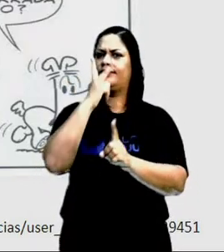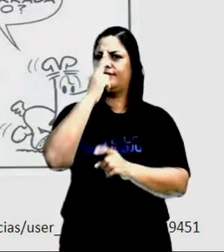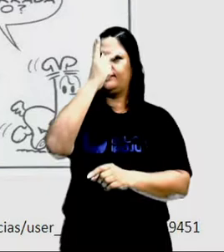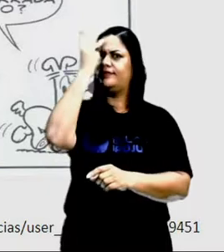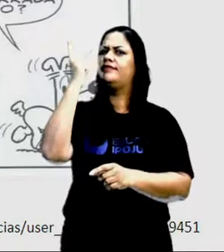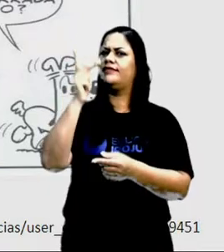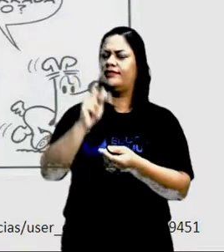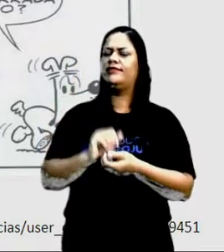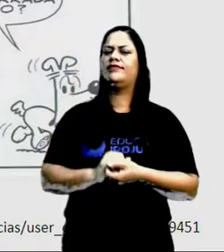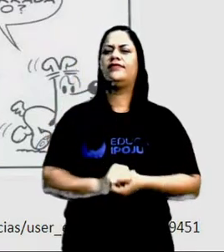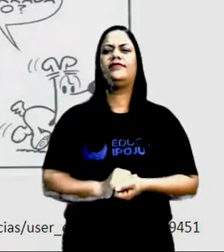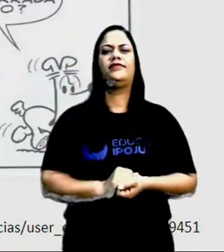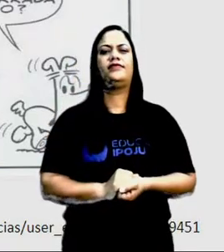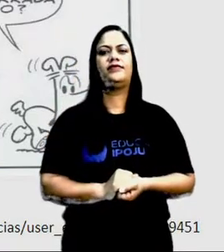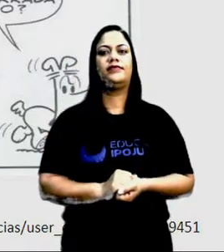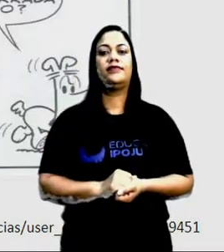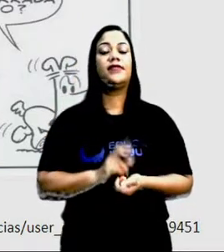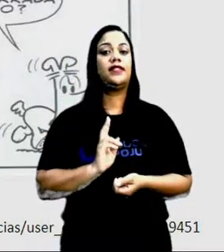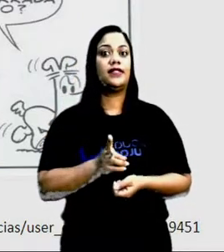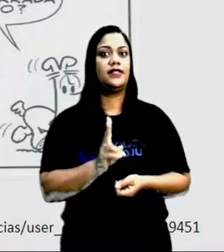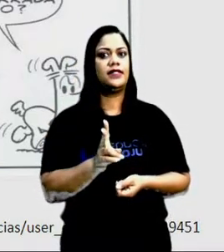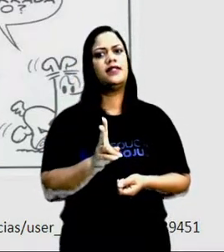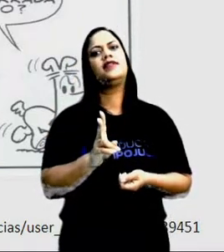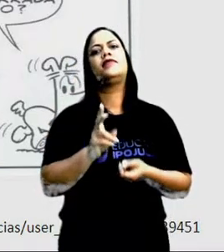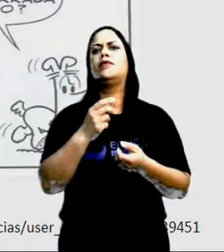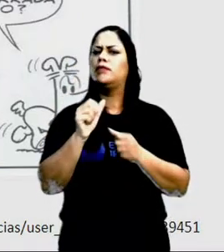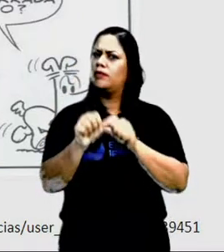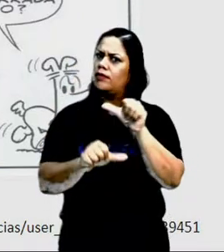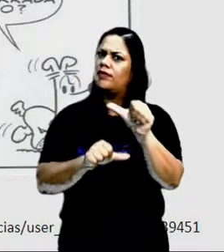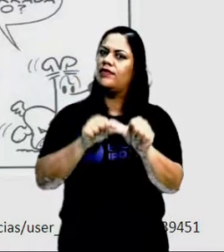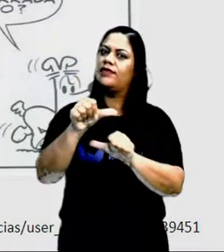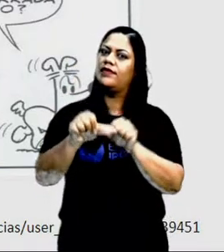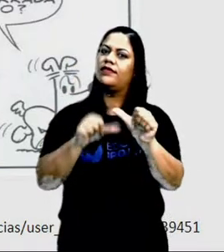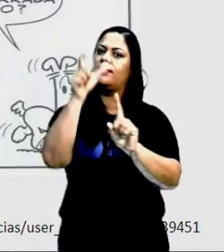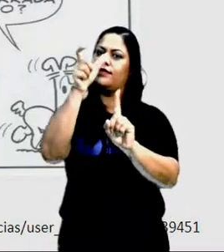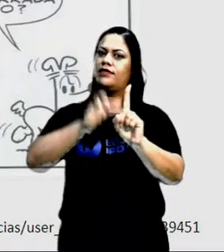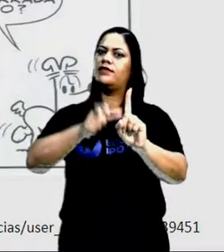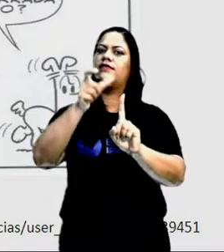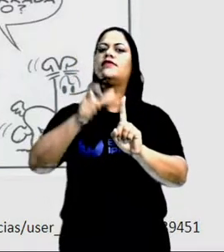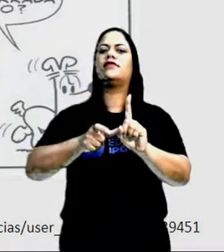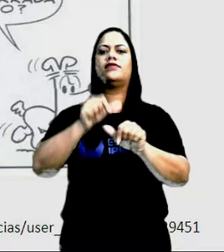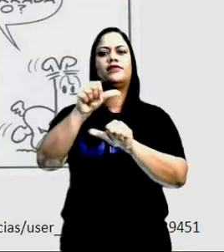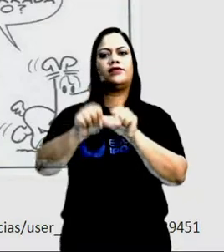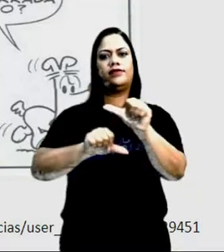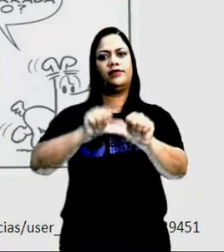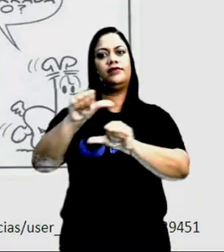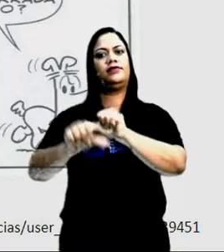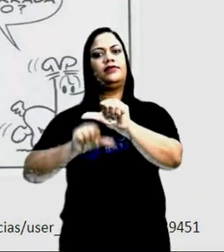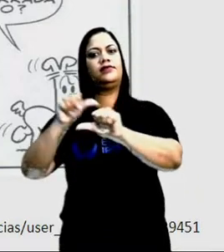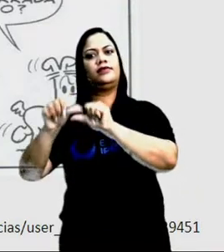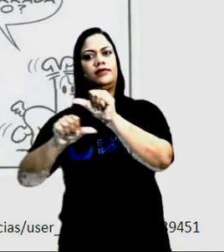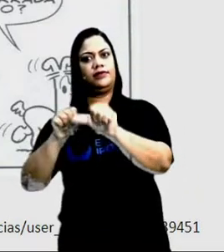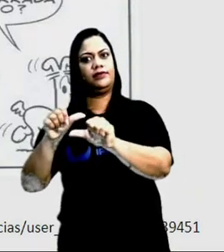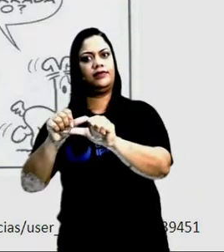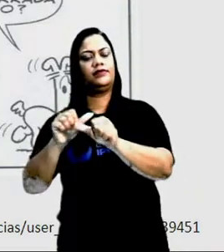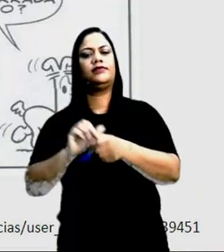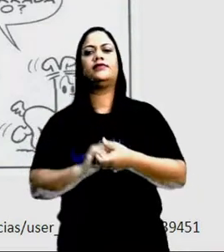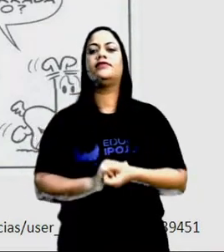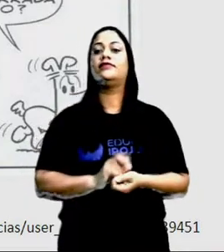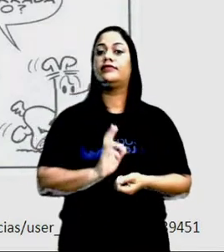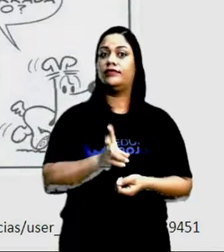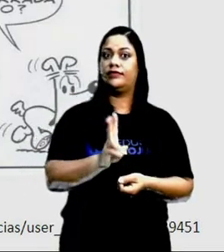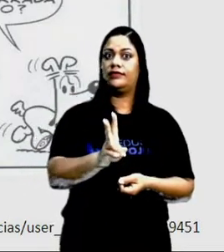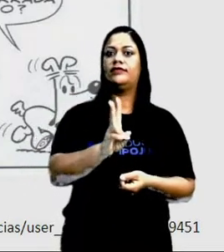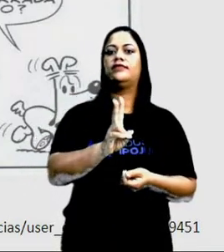As personagens são fixas ou não. Às vezes eles podem mudar ao longo da história, vai mudando os personagens. No